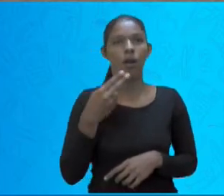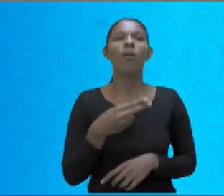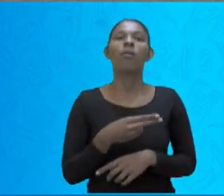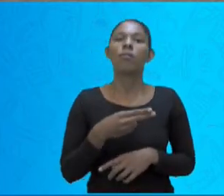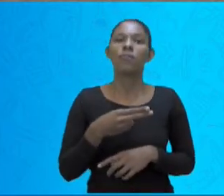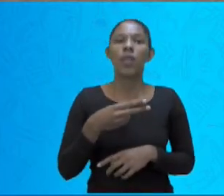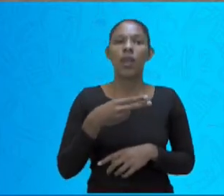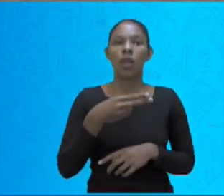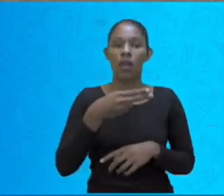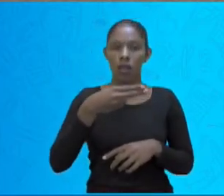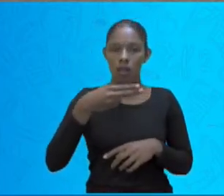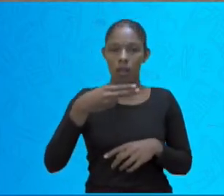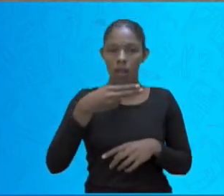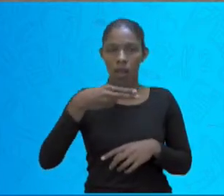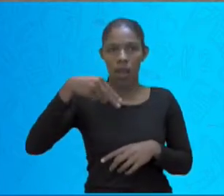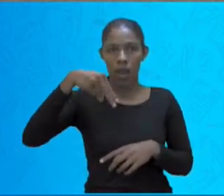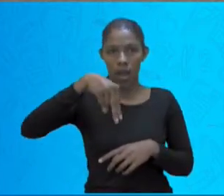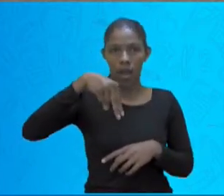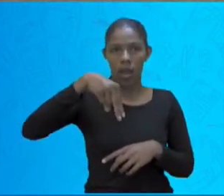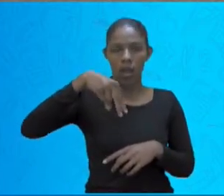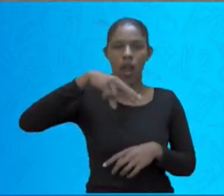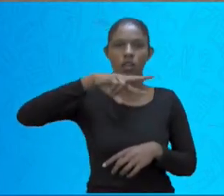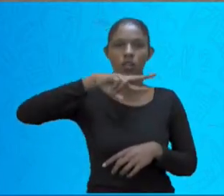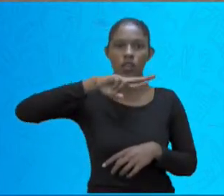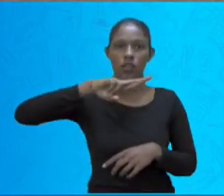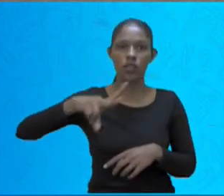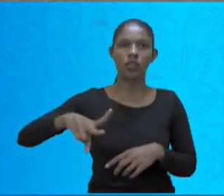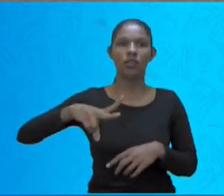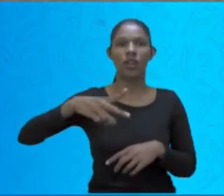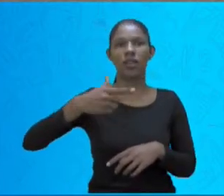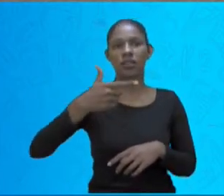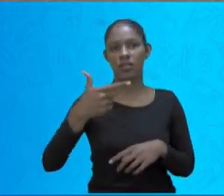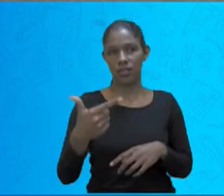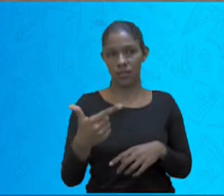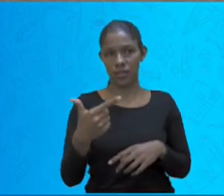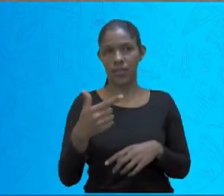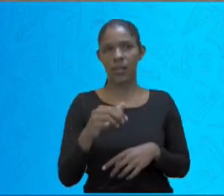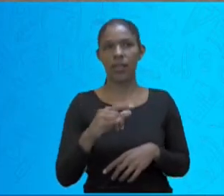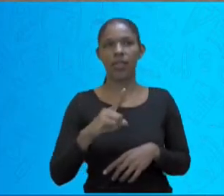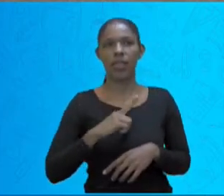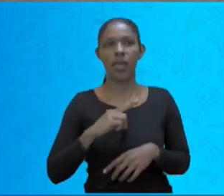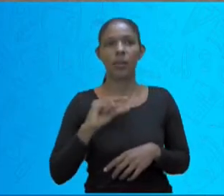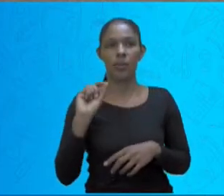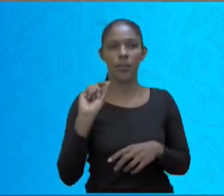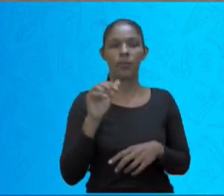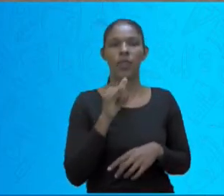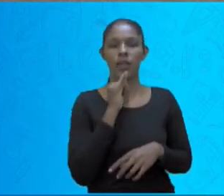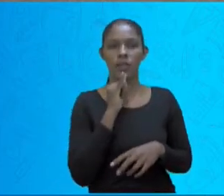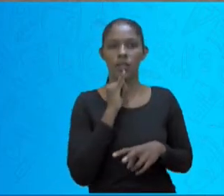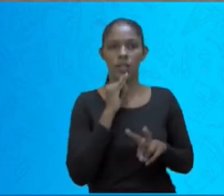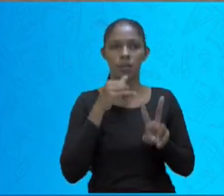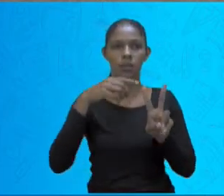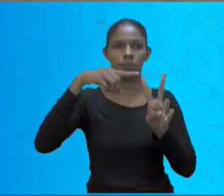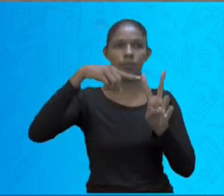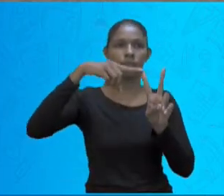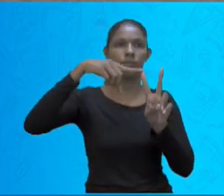eu simplificasse. Então, é como se eu cortasse aqui o índice e o expoente. O valor será o quê? O valor será o mesmo do